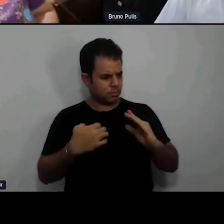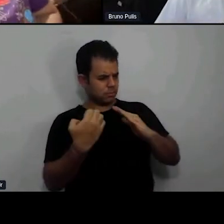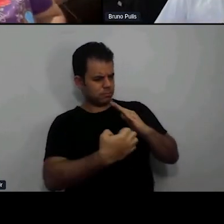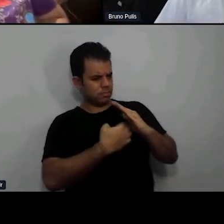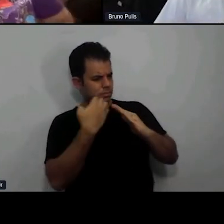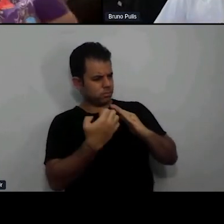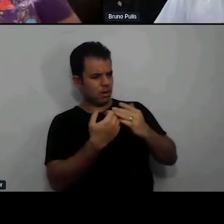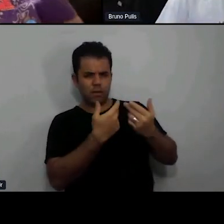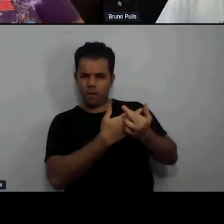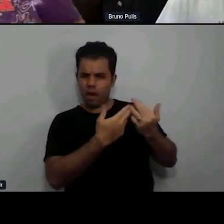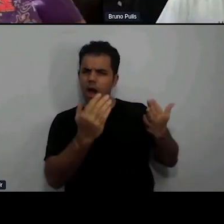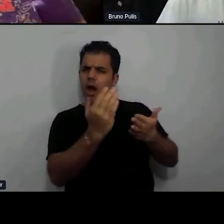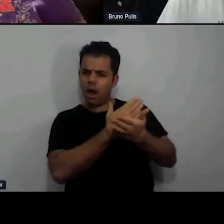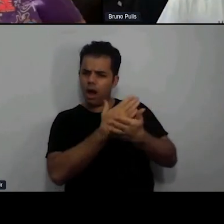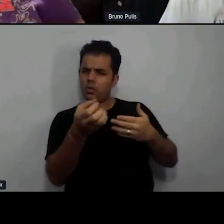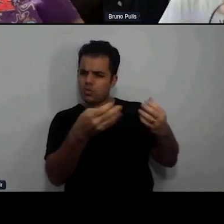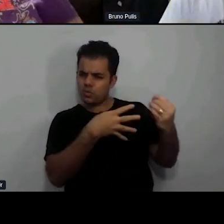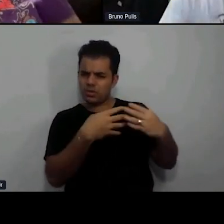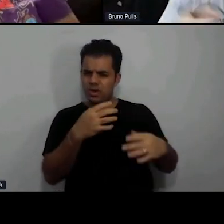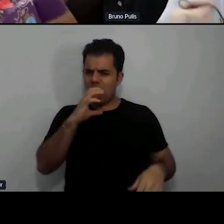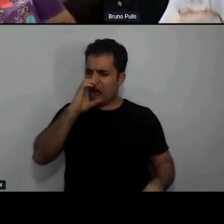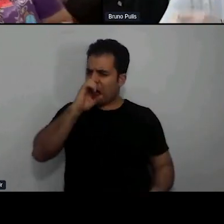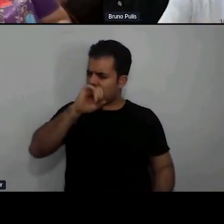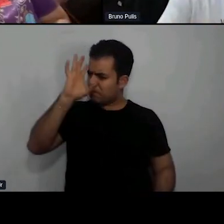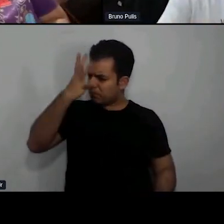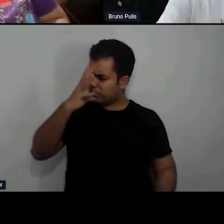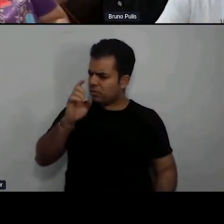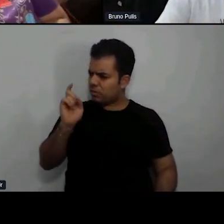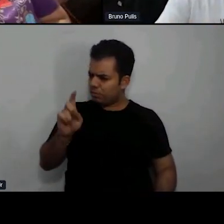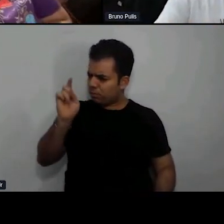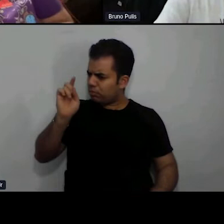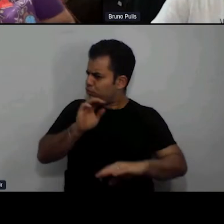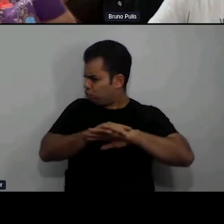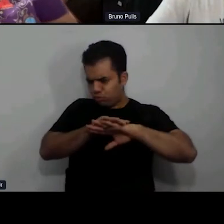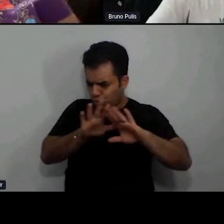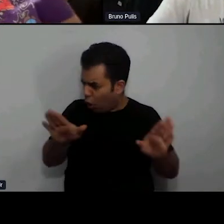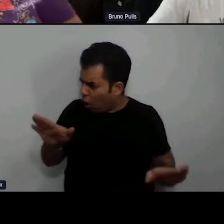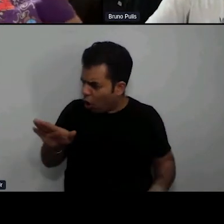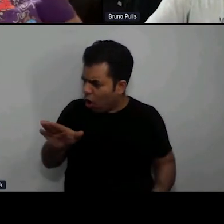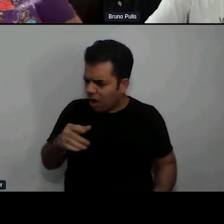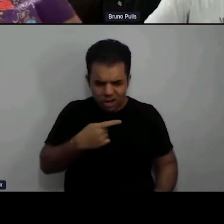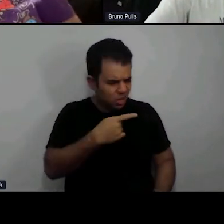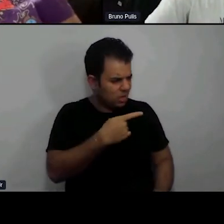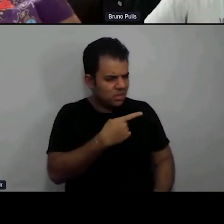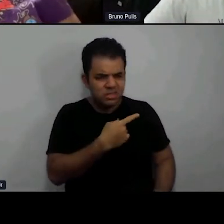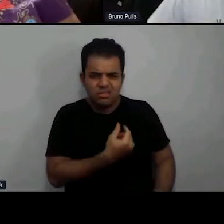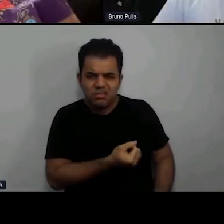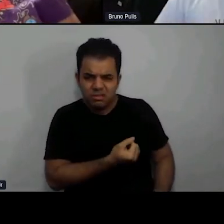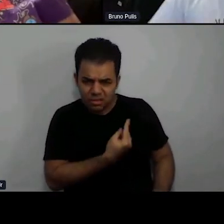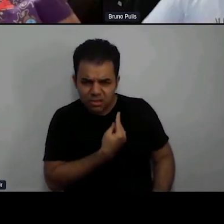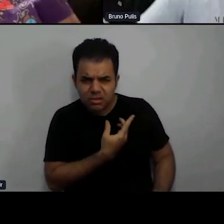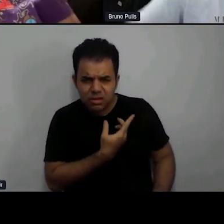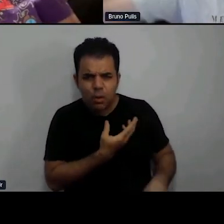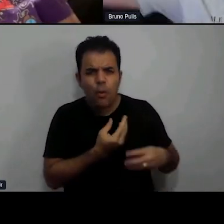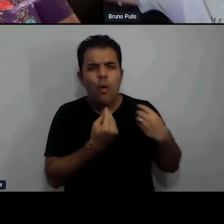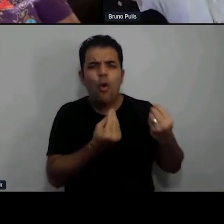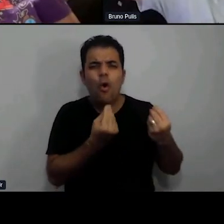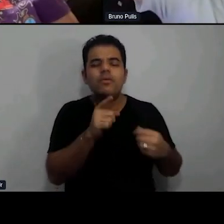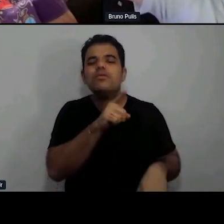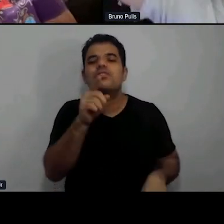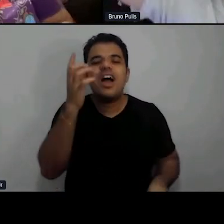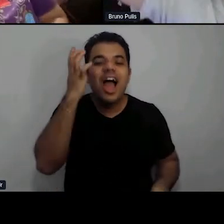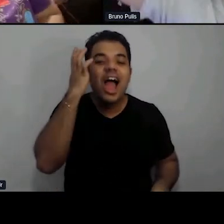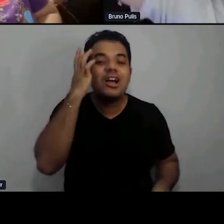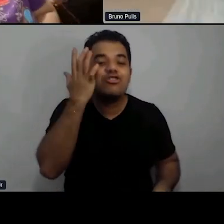algumas empresas, prometendo resolver isso em um clique. E aí, o que vocês